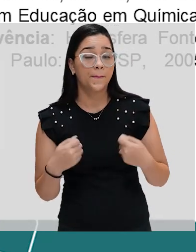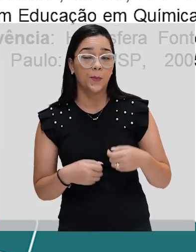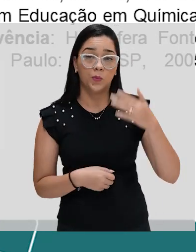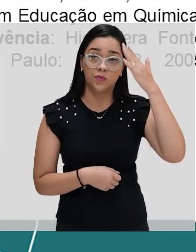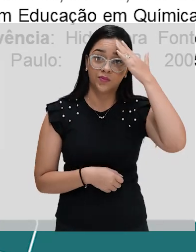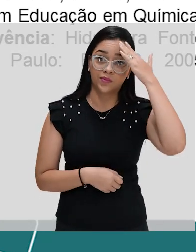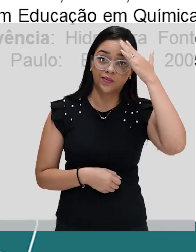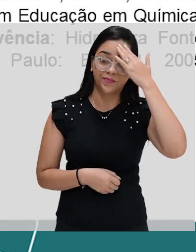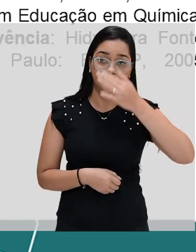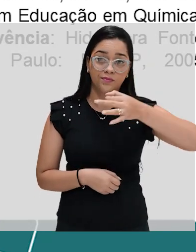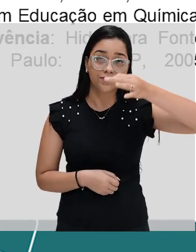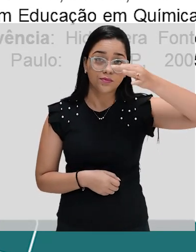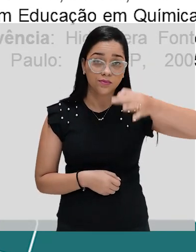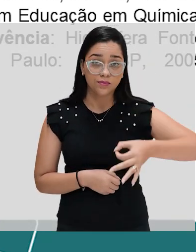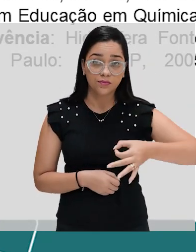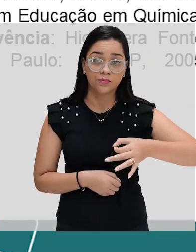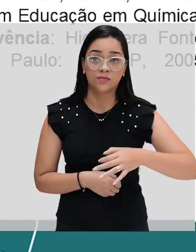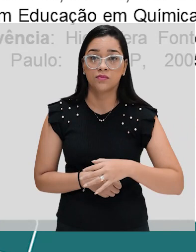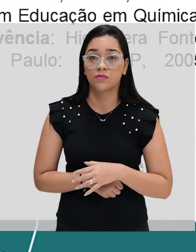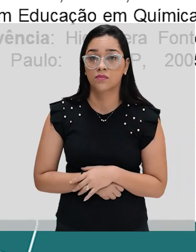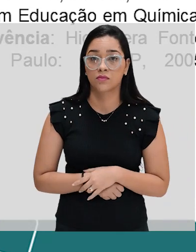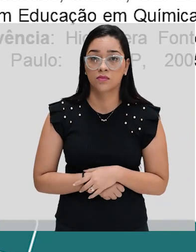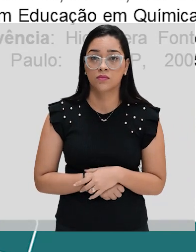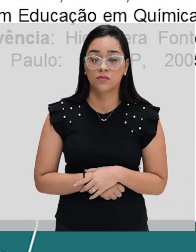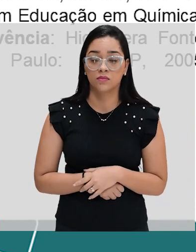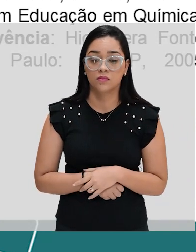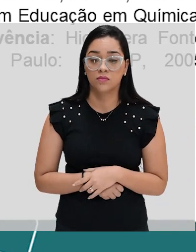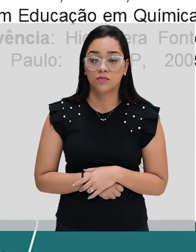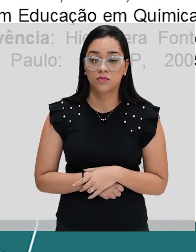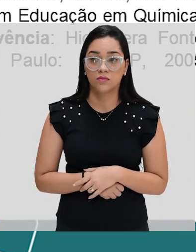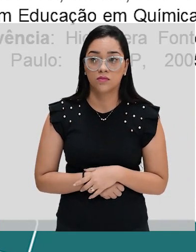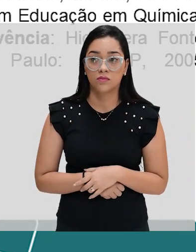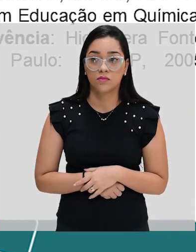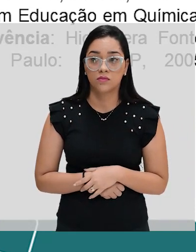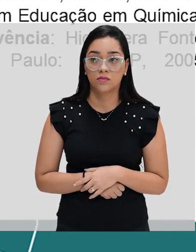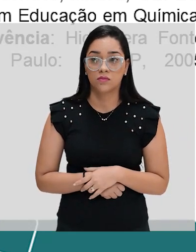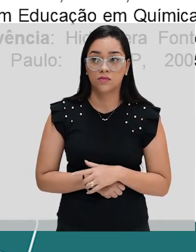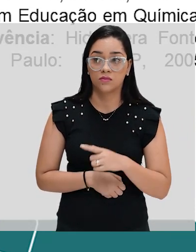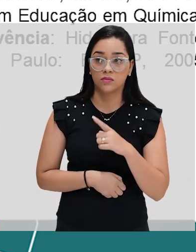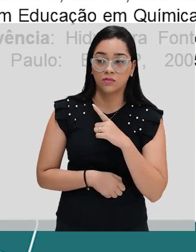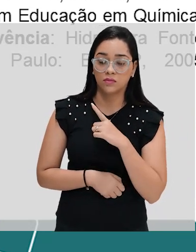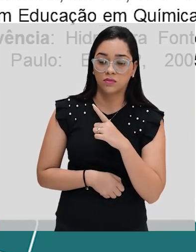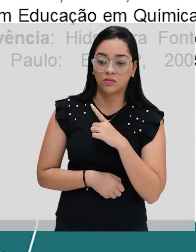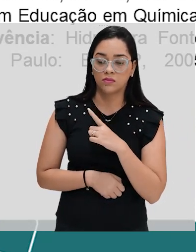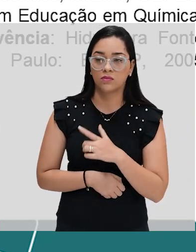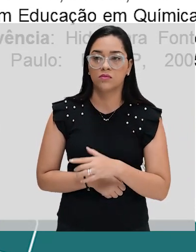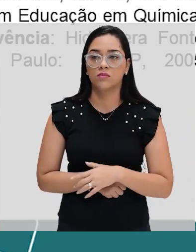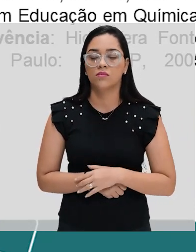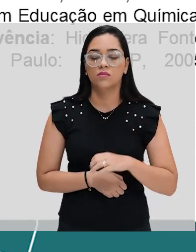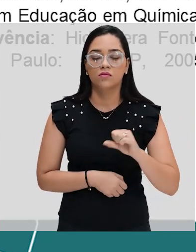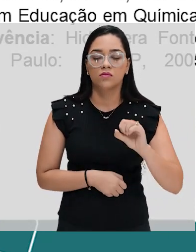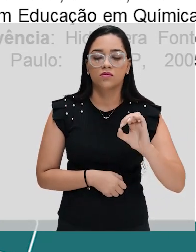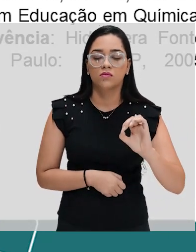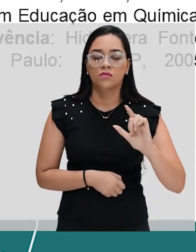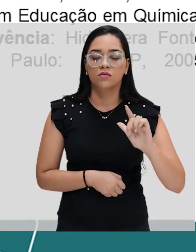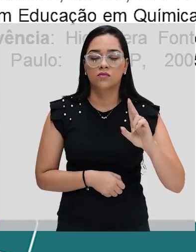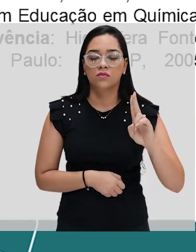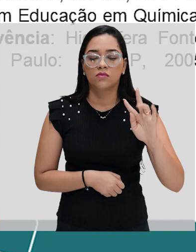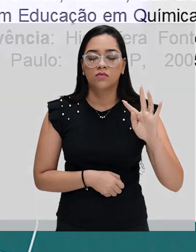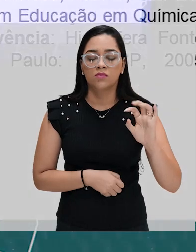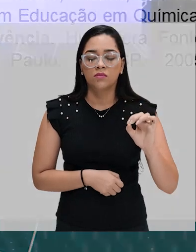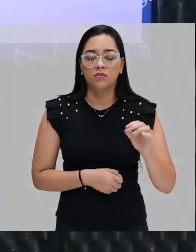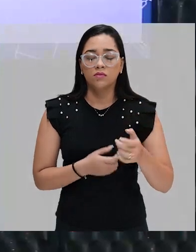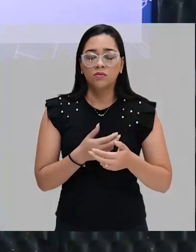interpretação correta da tabela. Então, nós temos aqui na tabela o quê? Nós temos o soluto, então, os